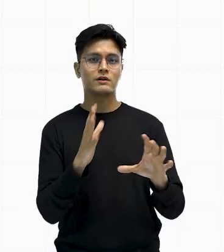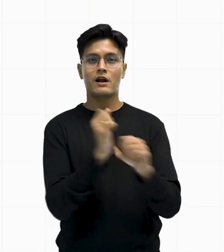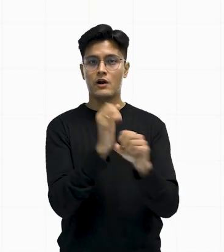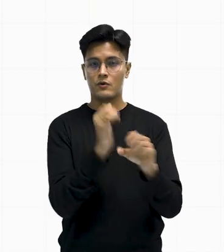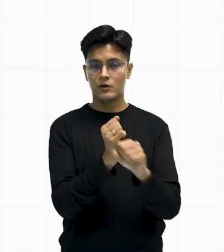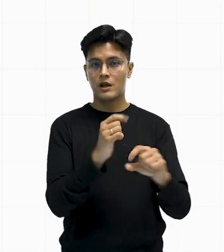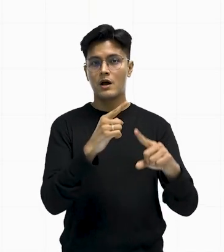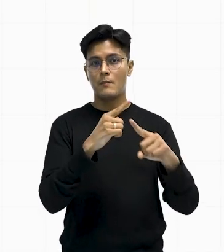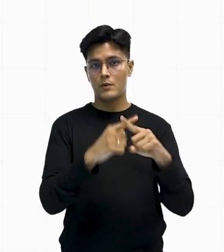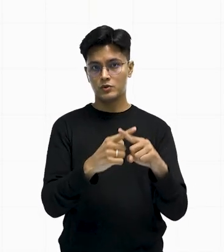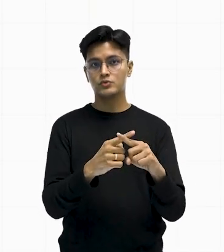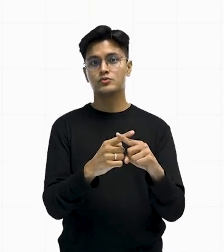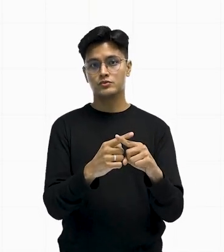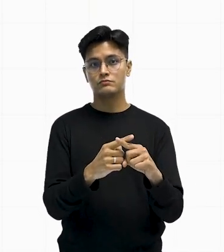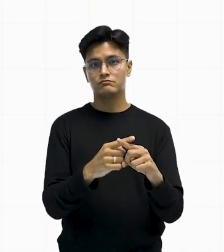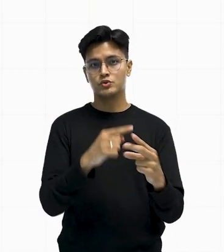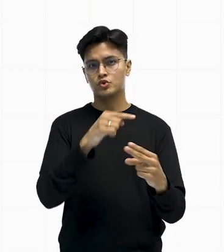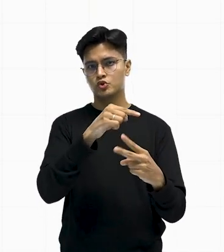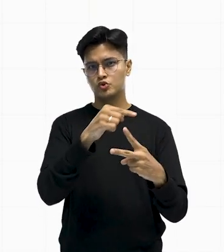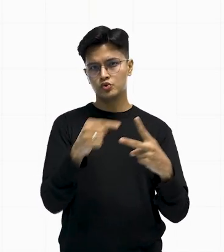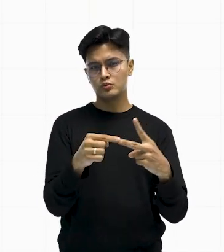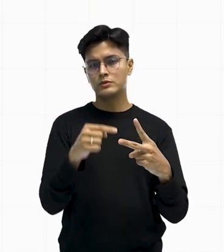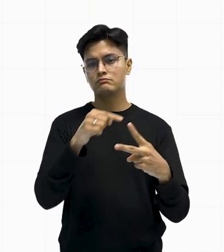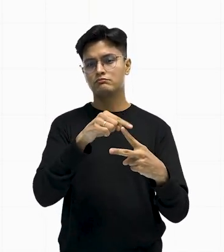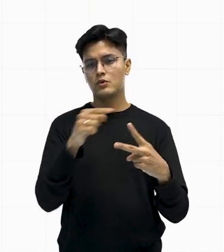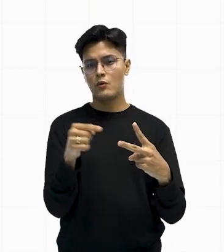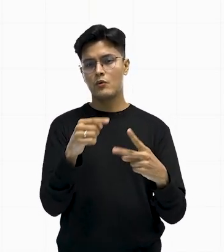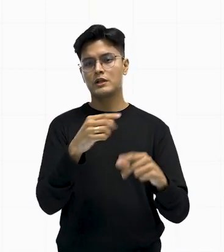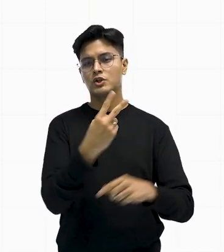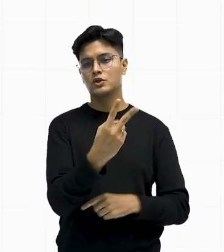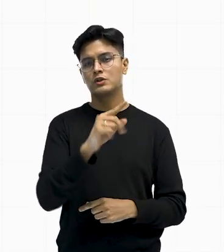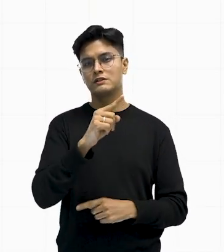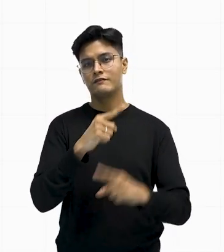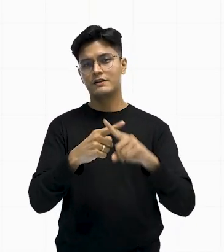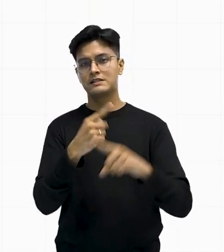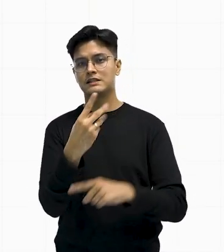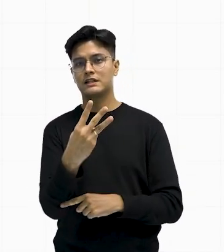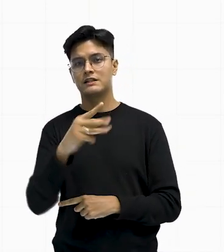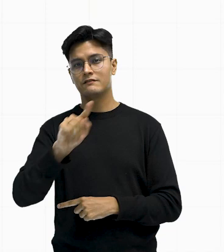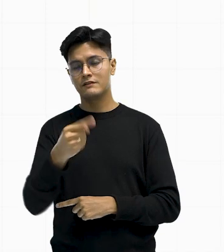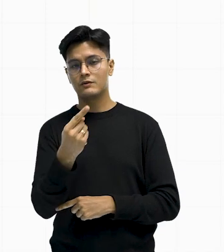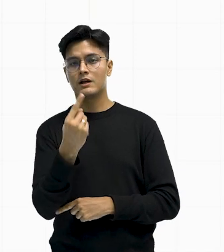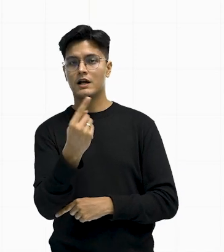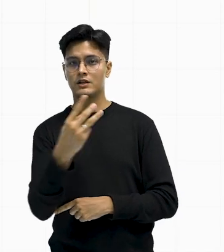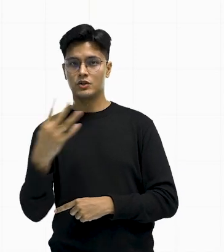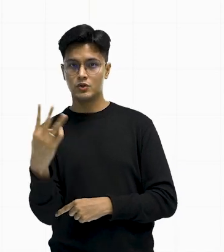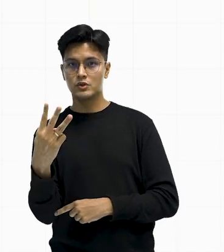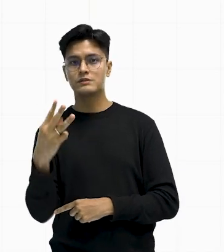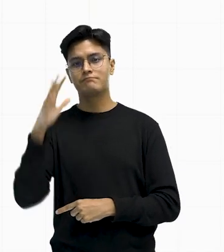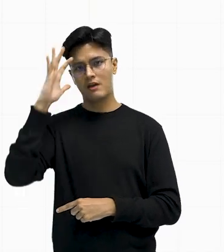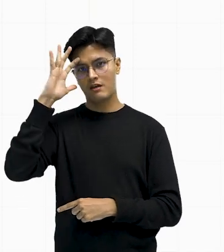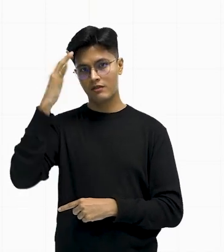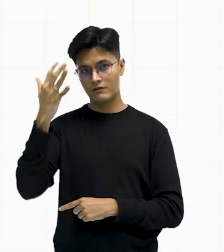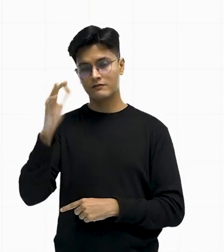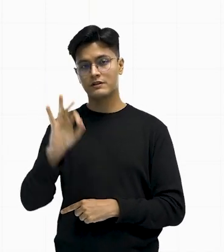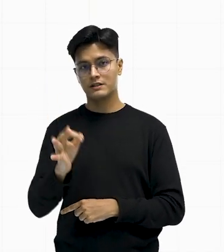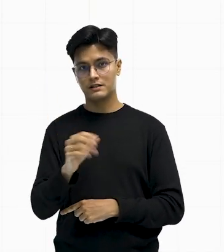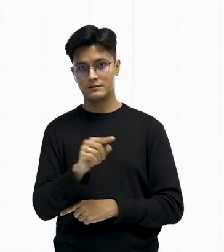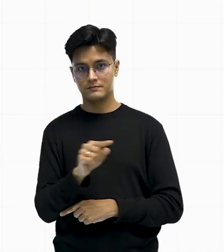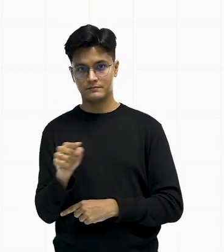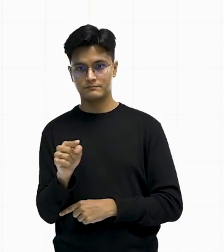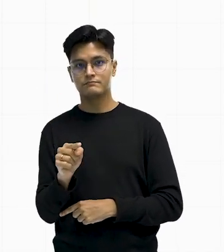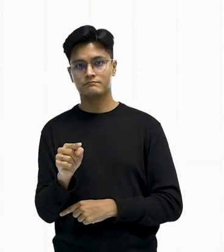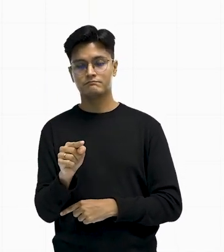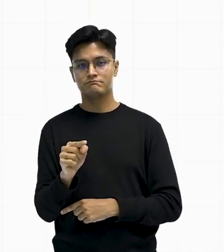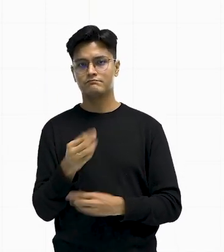produto entre os dois primeiros fatores. Aqui, nesse caso, esses dois, tá? Onde a gente vai ter,